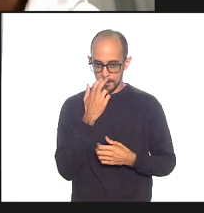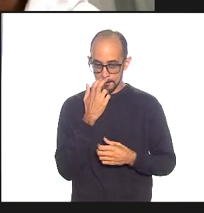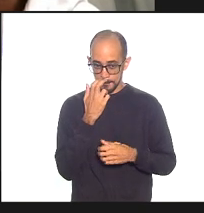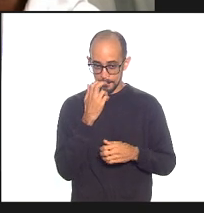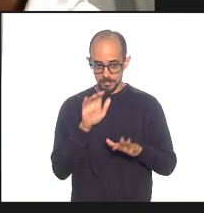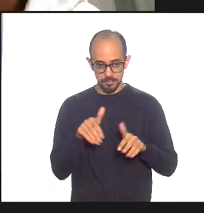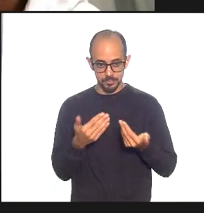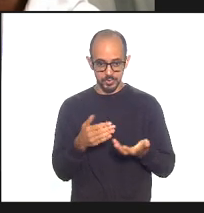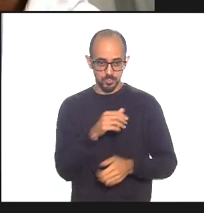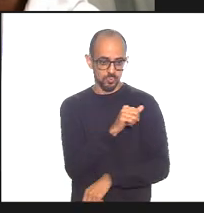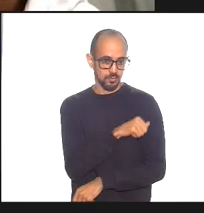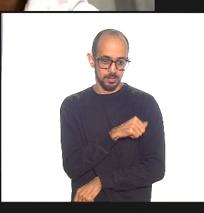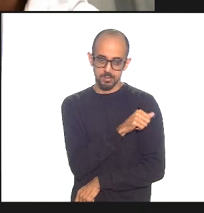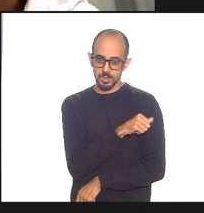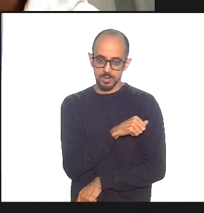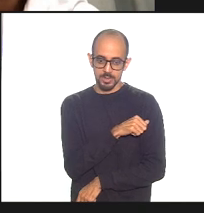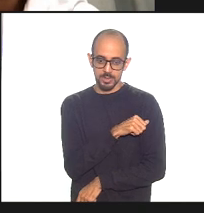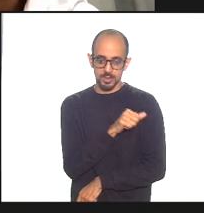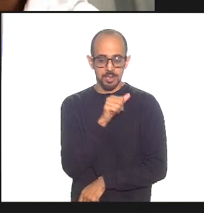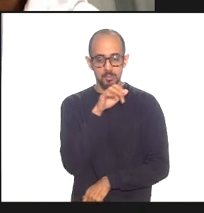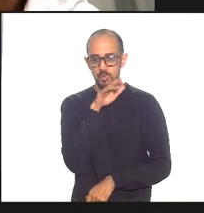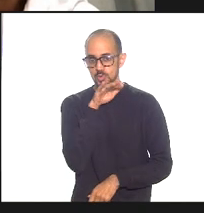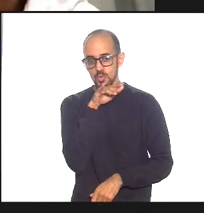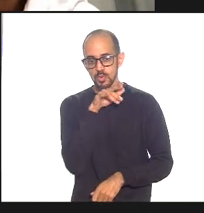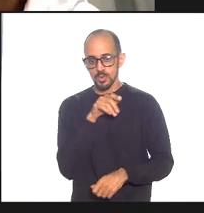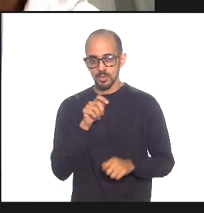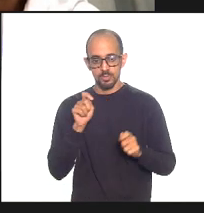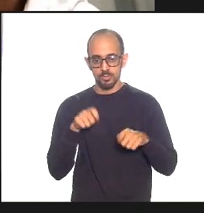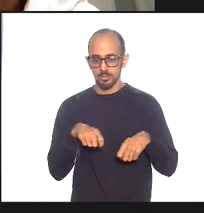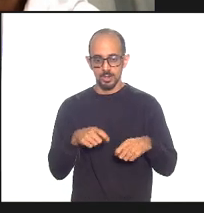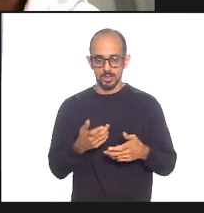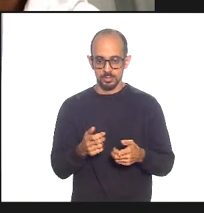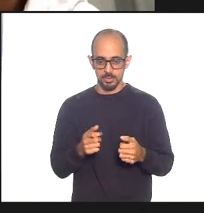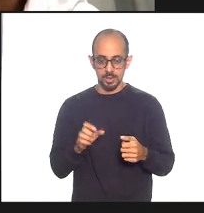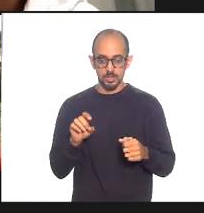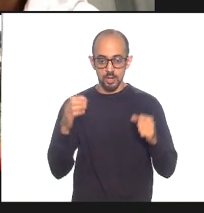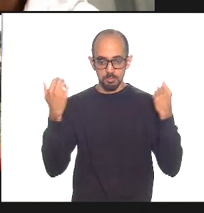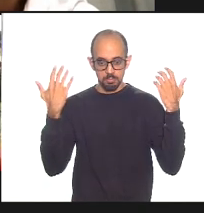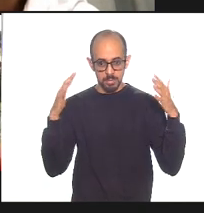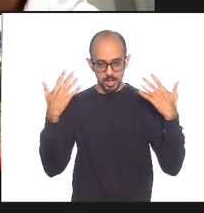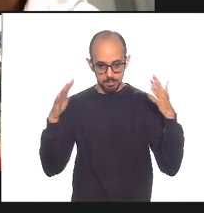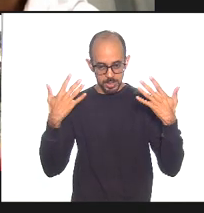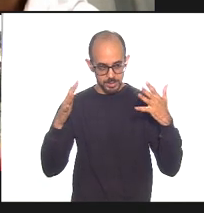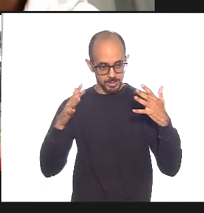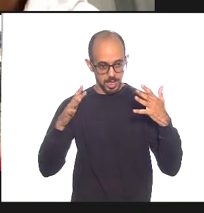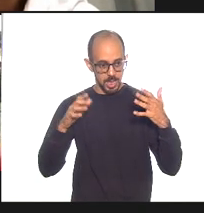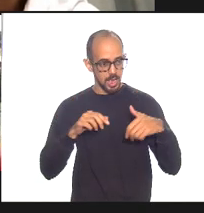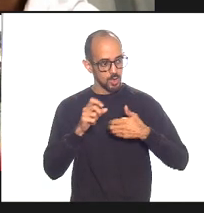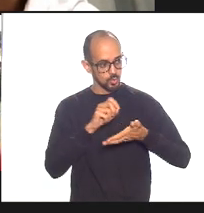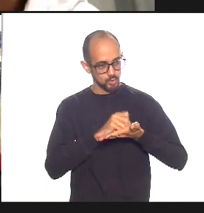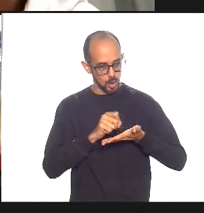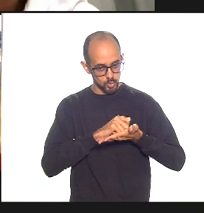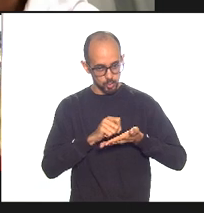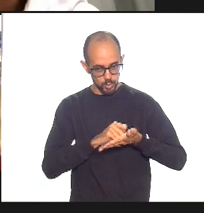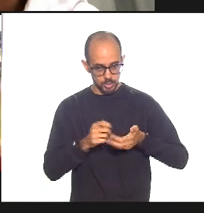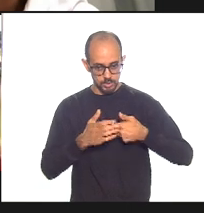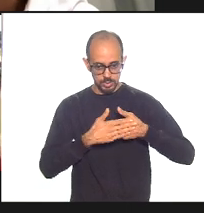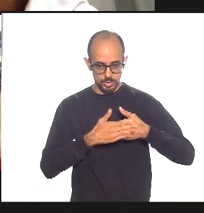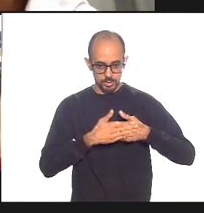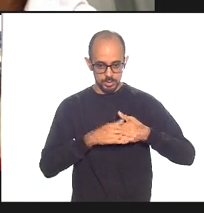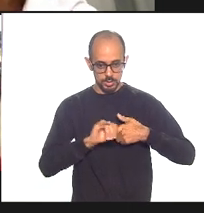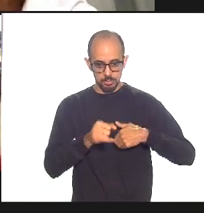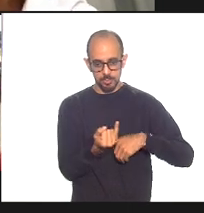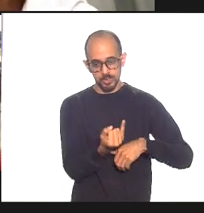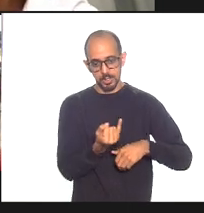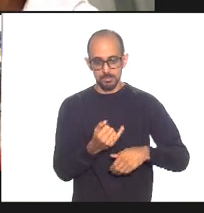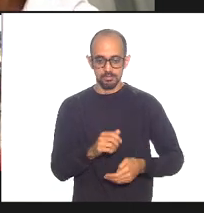Então, enfermeira, porque está ruim, está congelado. Parabenizar os autores, é um projeto, muito isso aqui deve ter aproveitado.